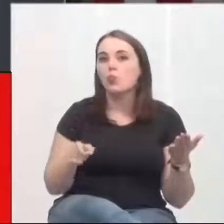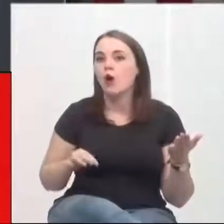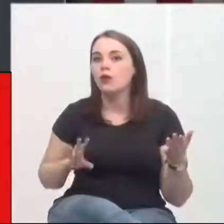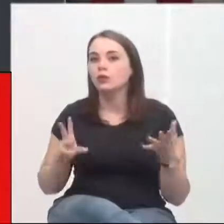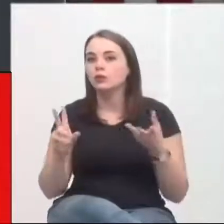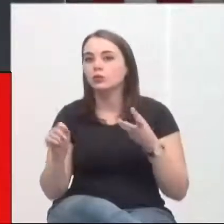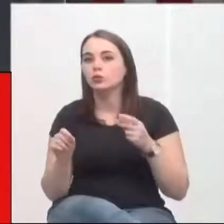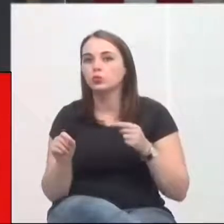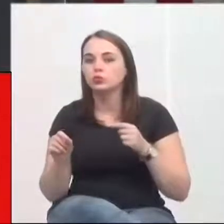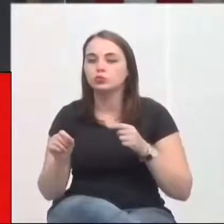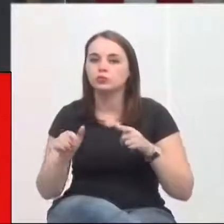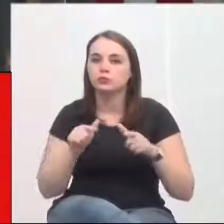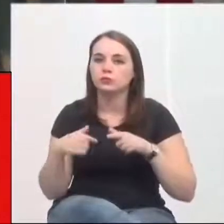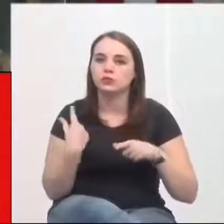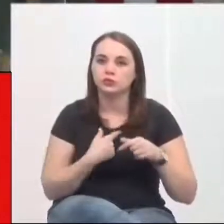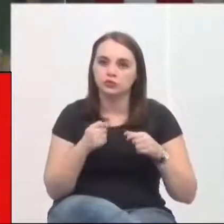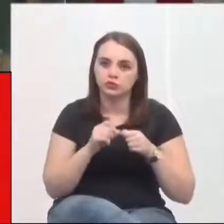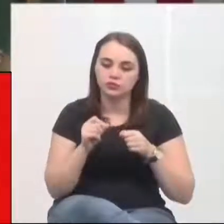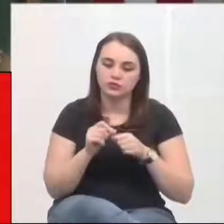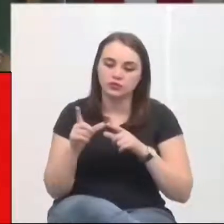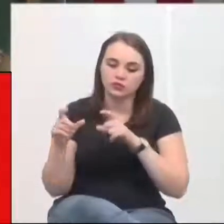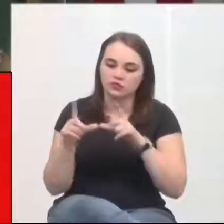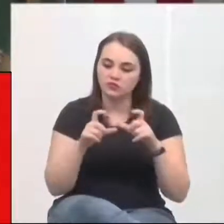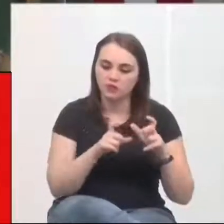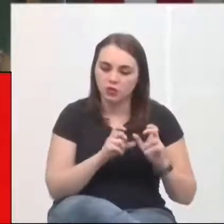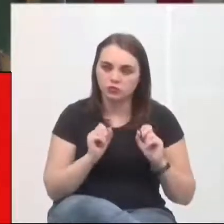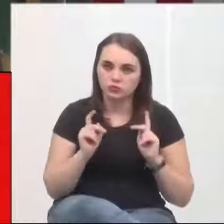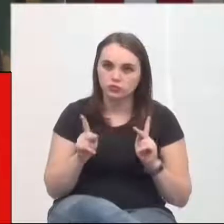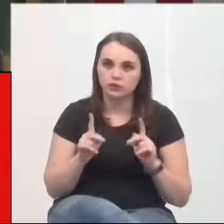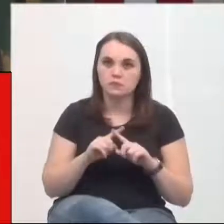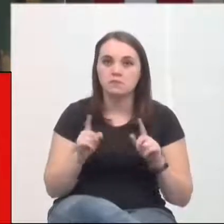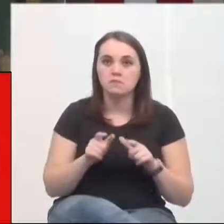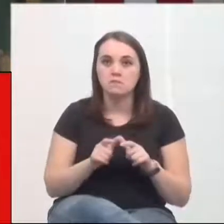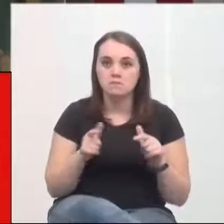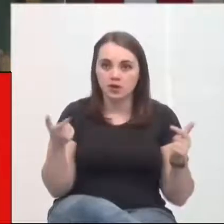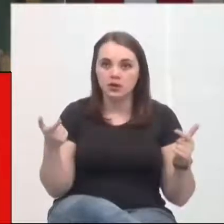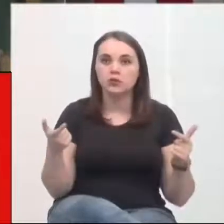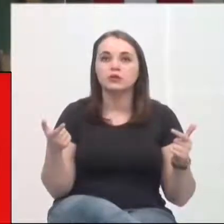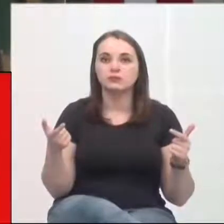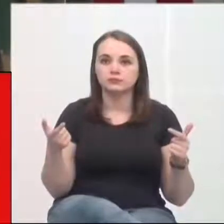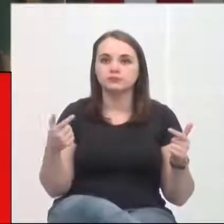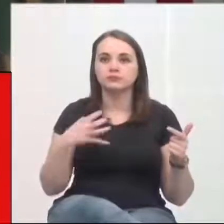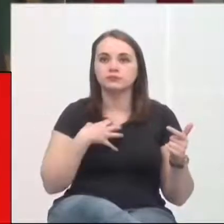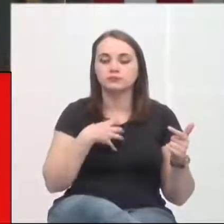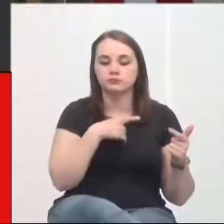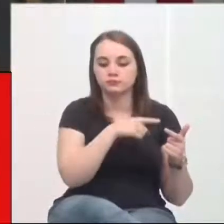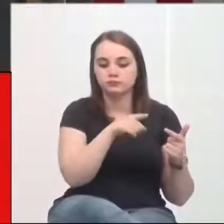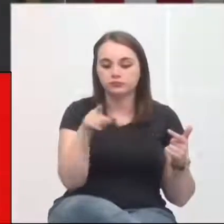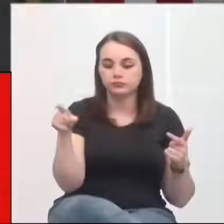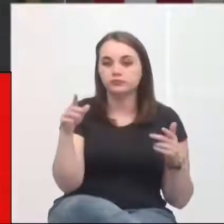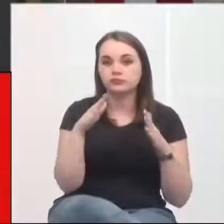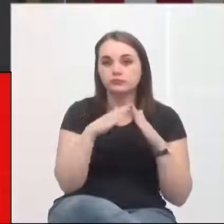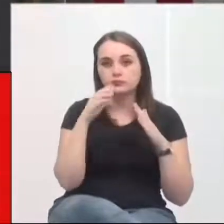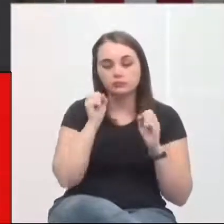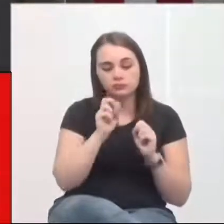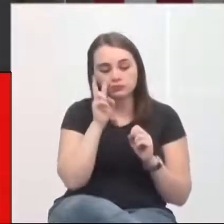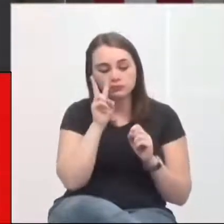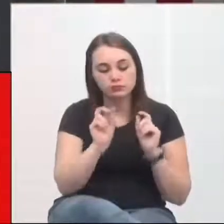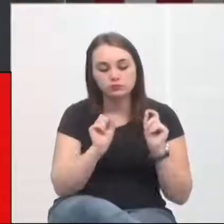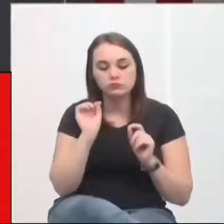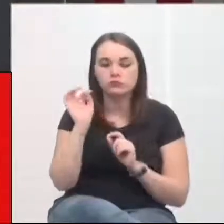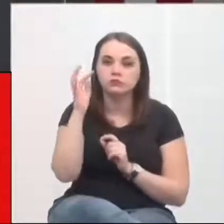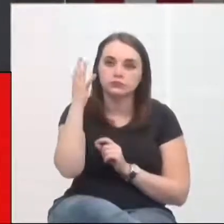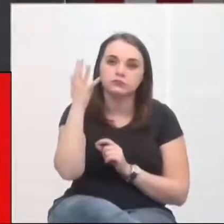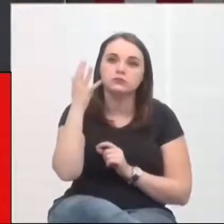que nós não registramos com fotos, todas as obras que nós passamos, mas uma forma para que a nossa comunidade possa saber o que está